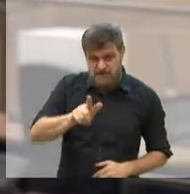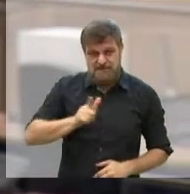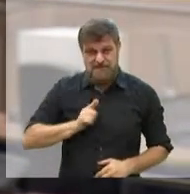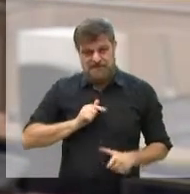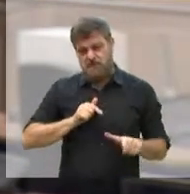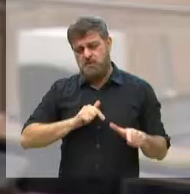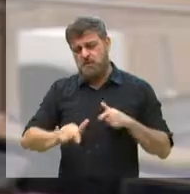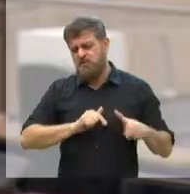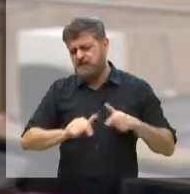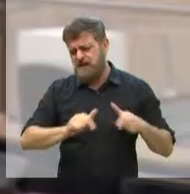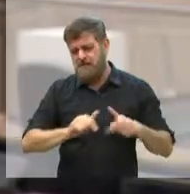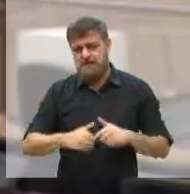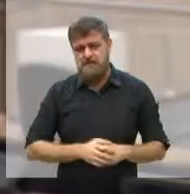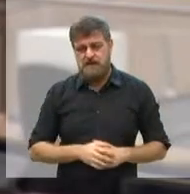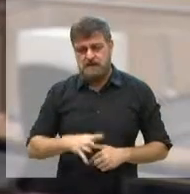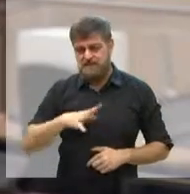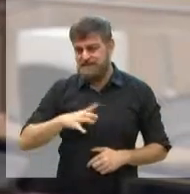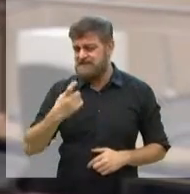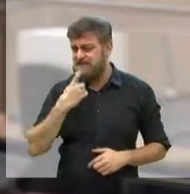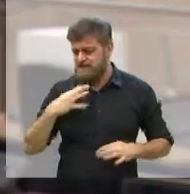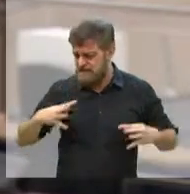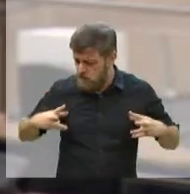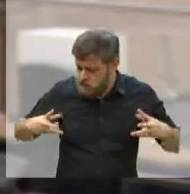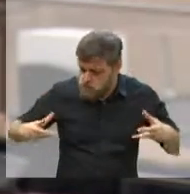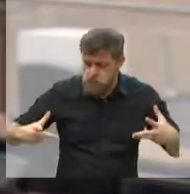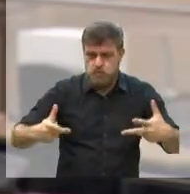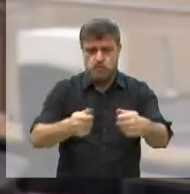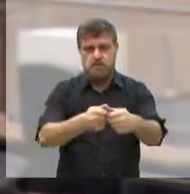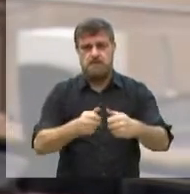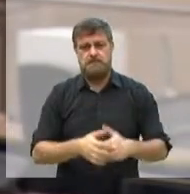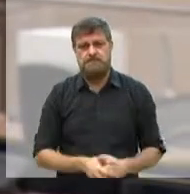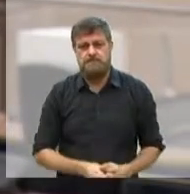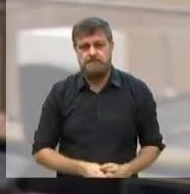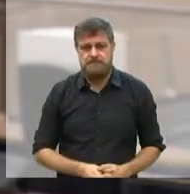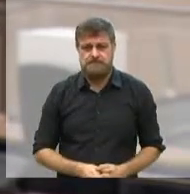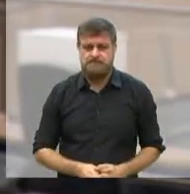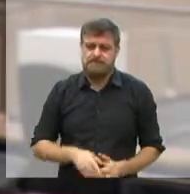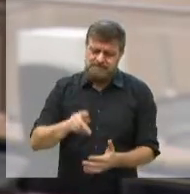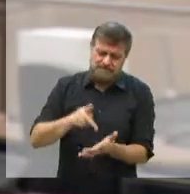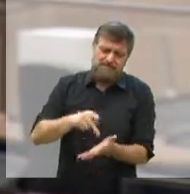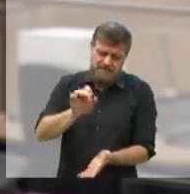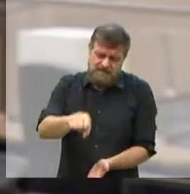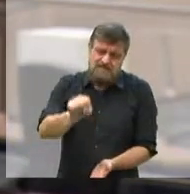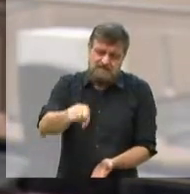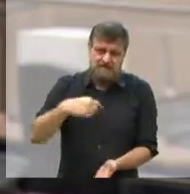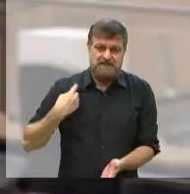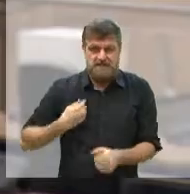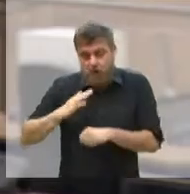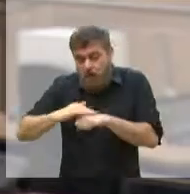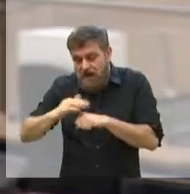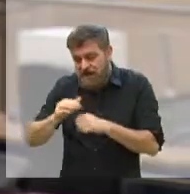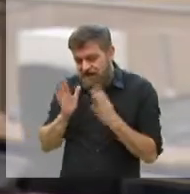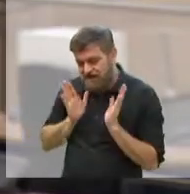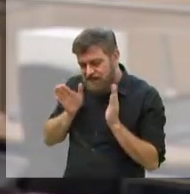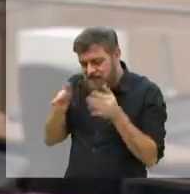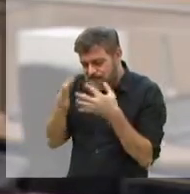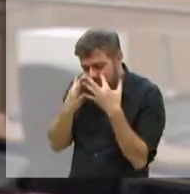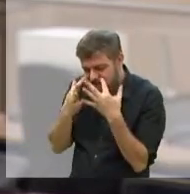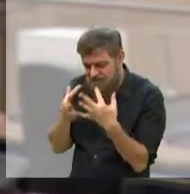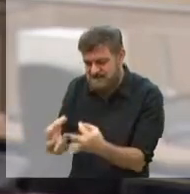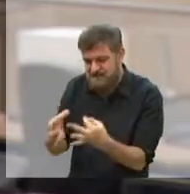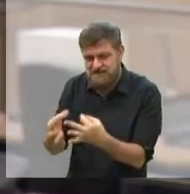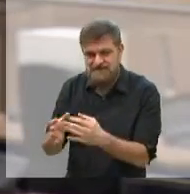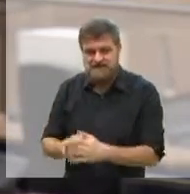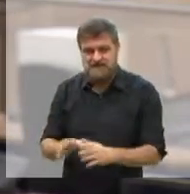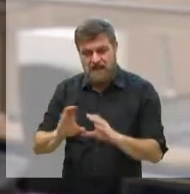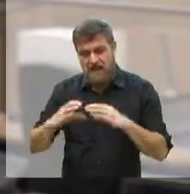trabalho enorme para a cidade toda de Campinas. É claro que temos um carinho especial